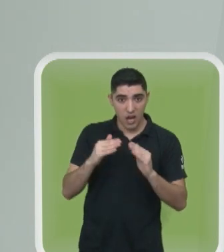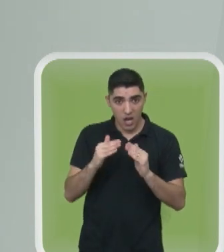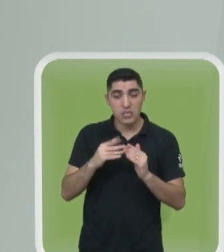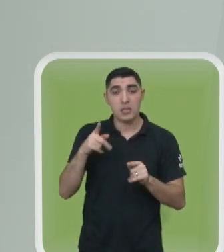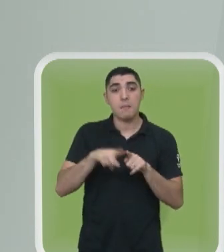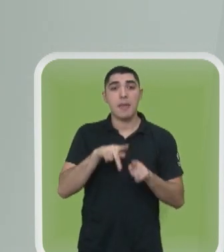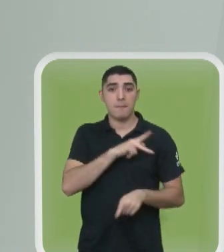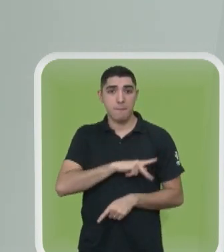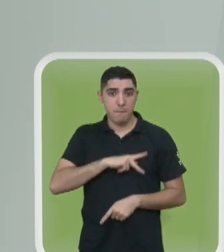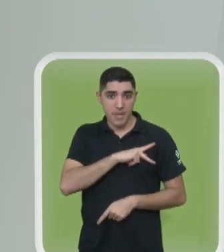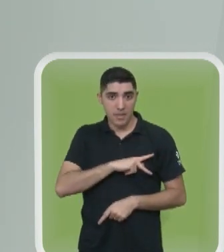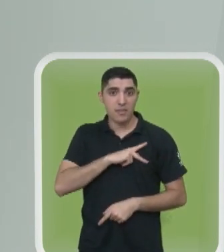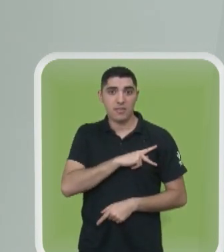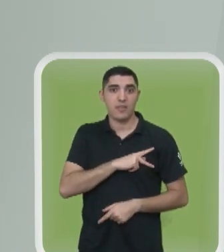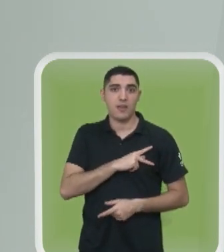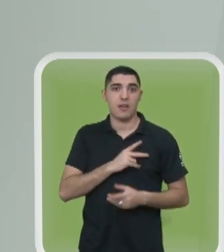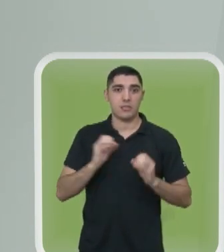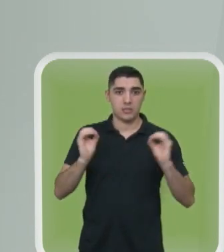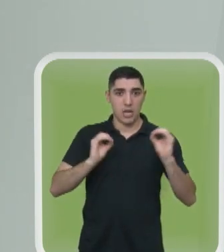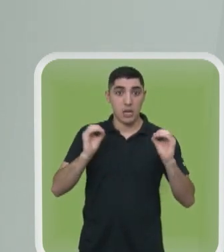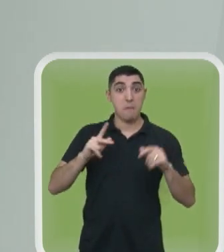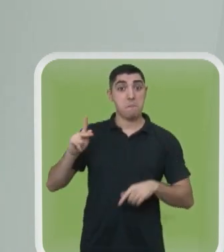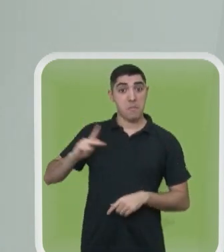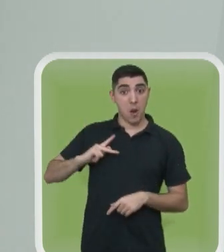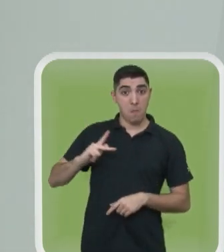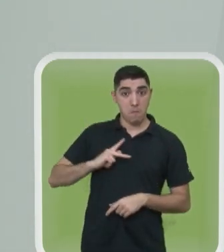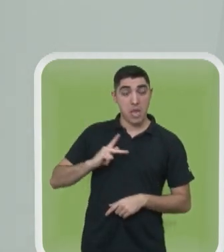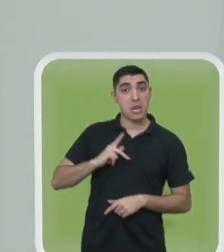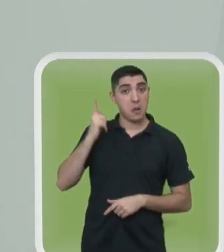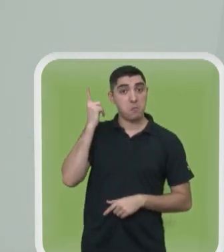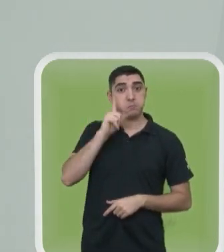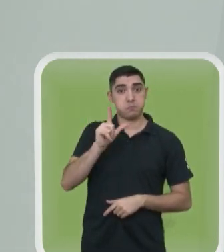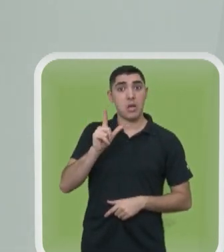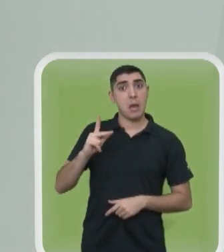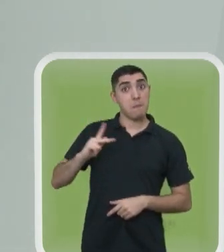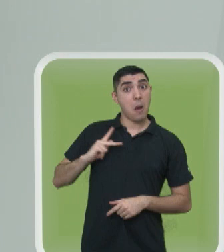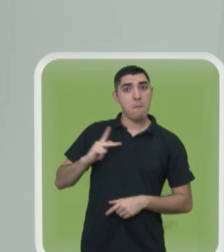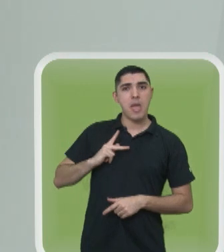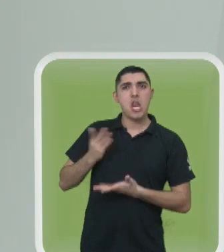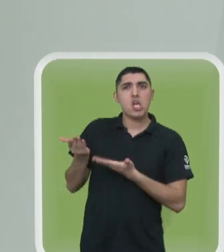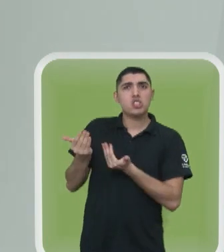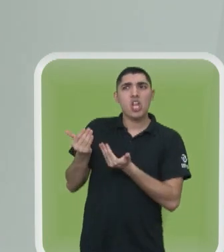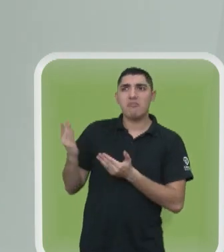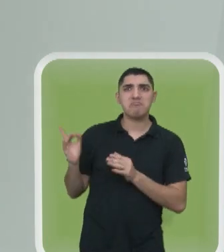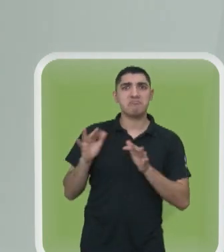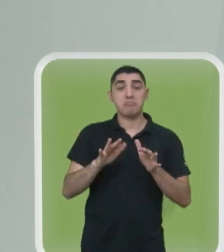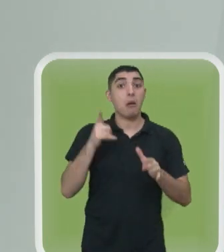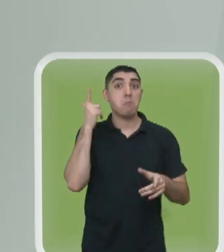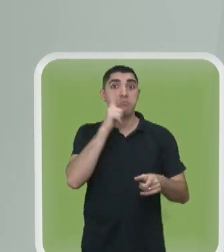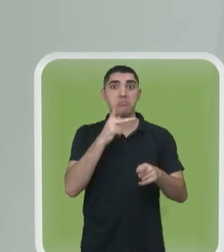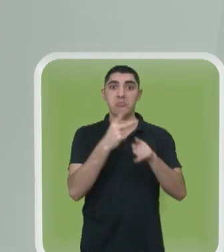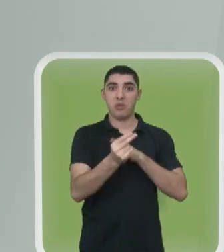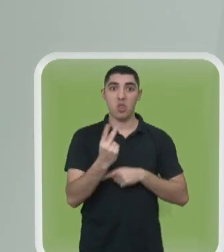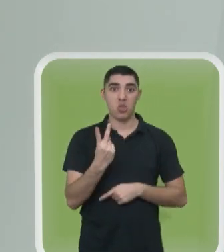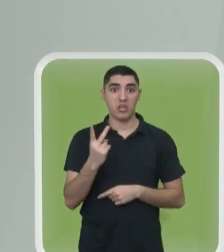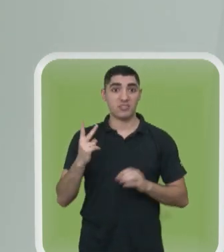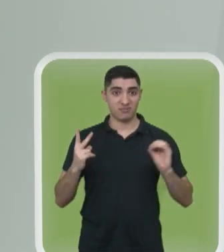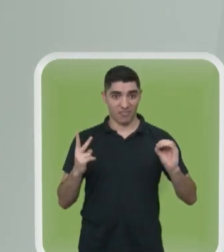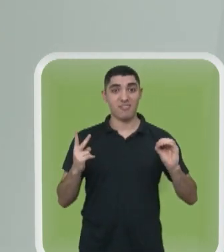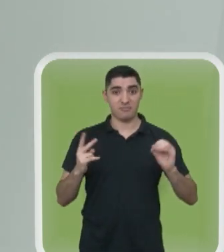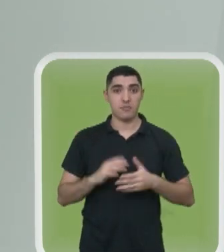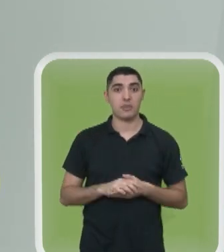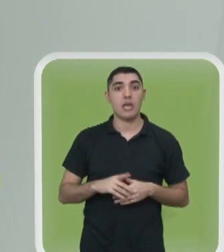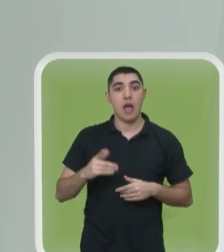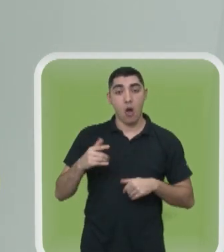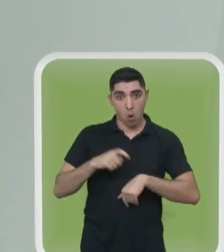Realidade Jovem perdendo para o Palmeiras 2-0. O Palmeiras com Realidade Jovem, o Palmeiras foi com o time chupetinha lá para jogar, hein? E só ganhou de 2-0. Hoje, daqui a pouco, 15h,